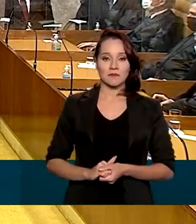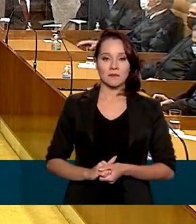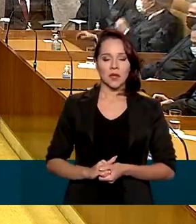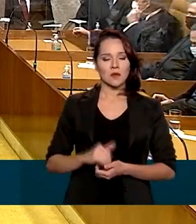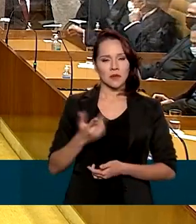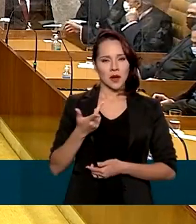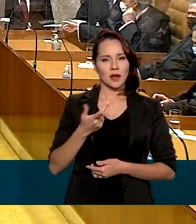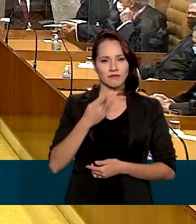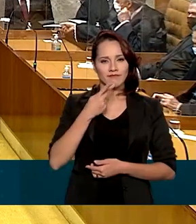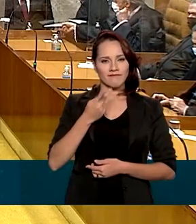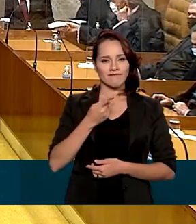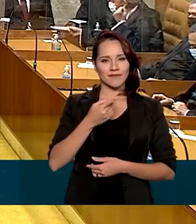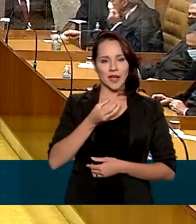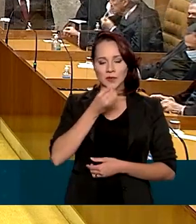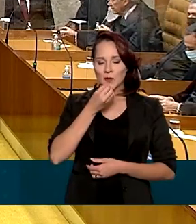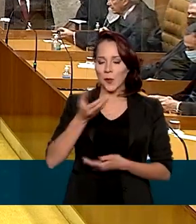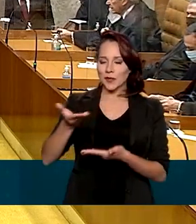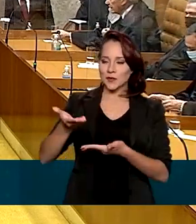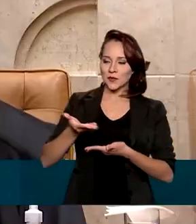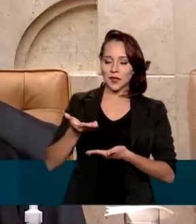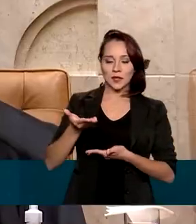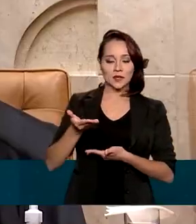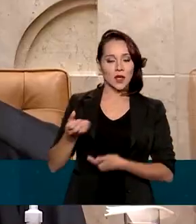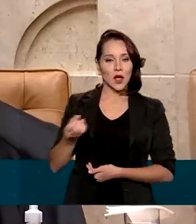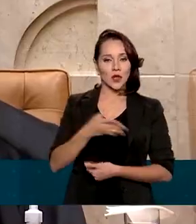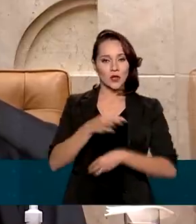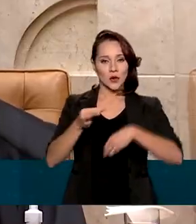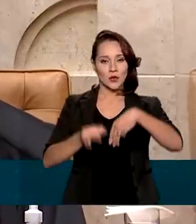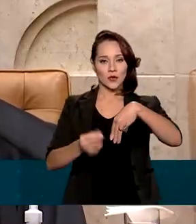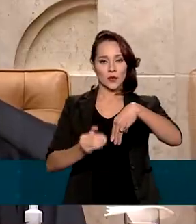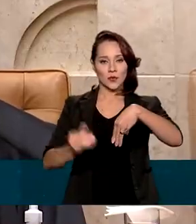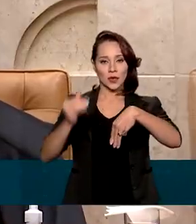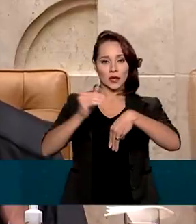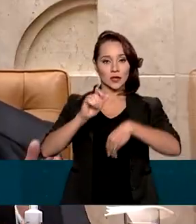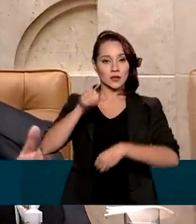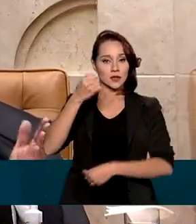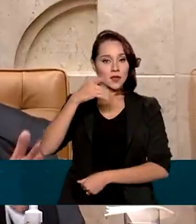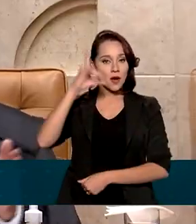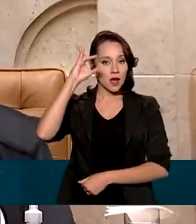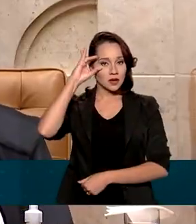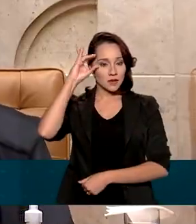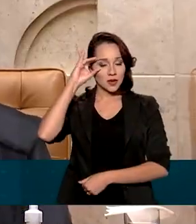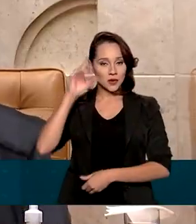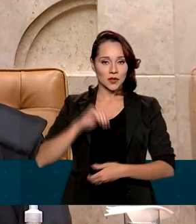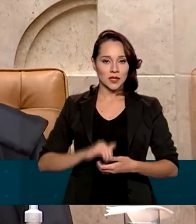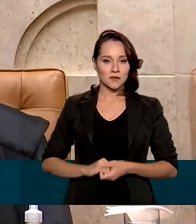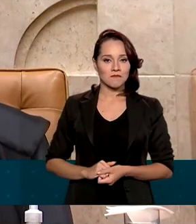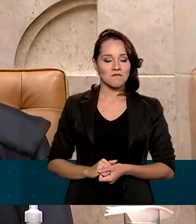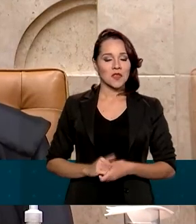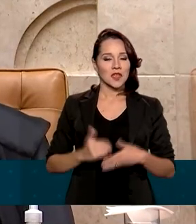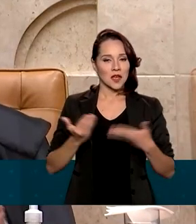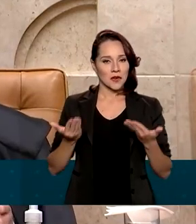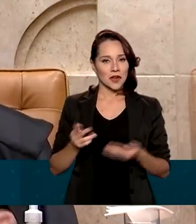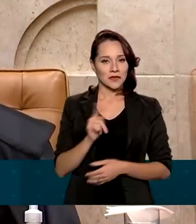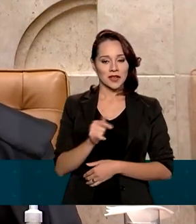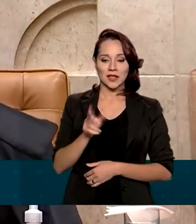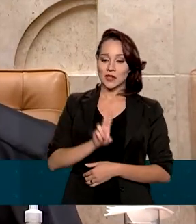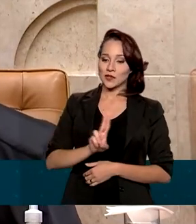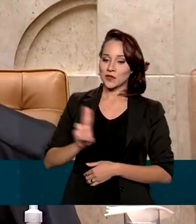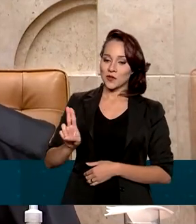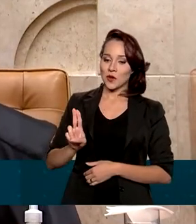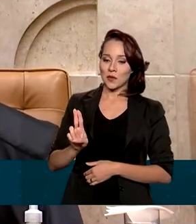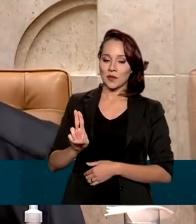para declarar as boas-vindas ao novo ministro André Mendonça, que vai adotar esse nome